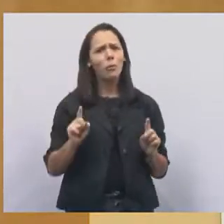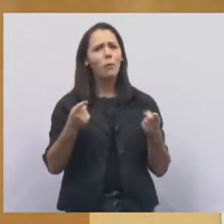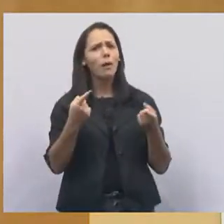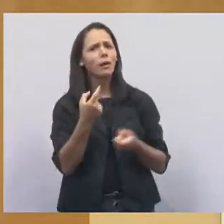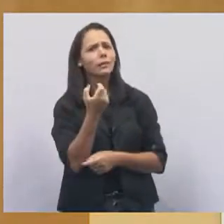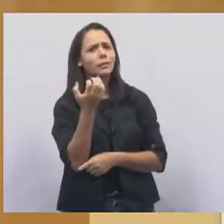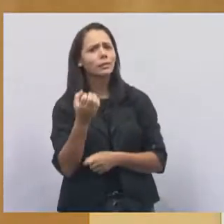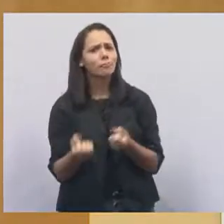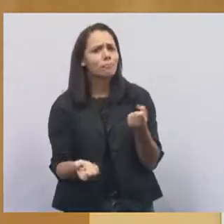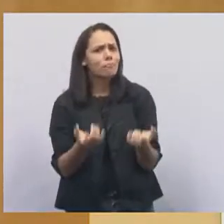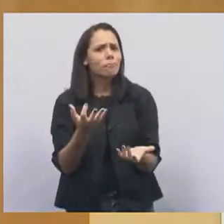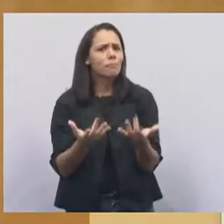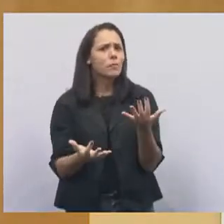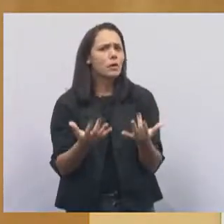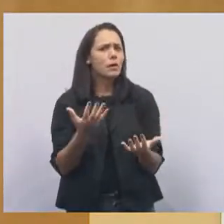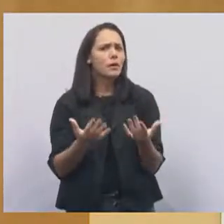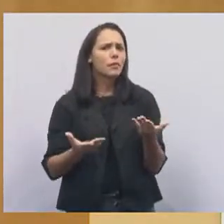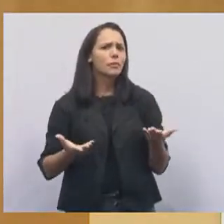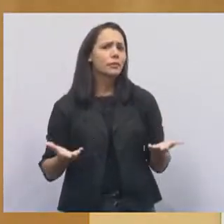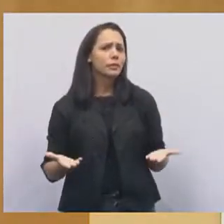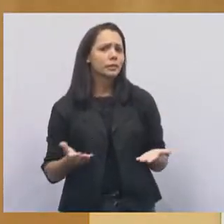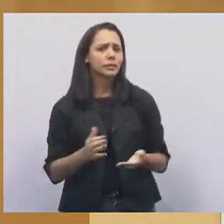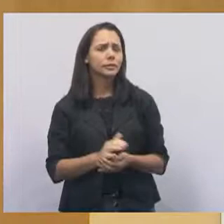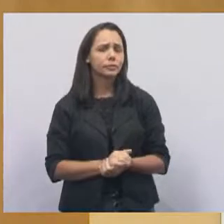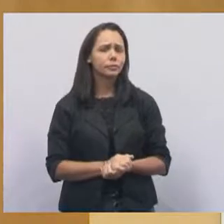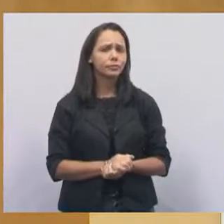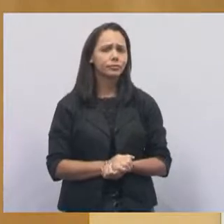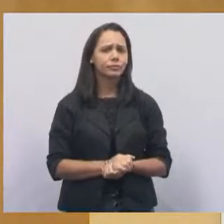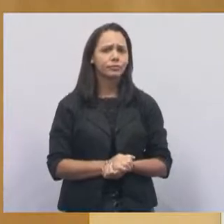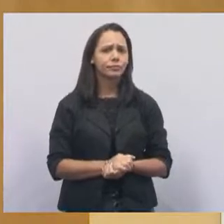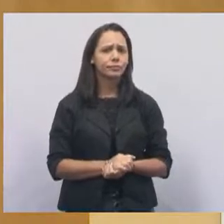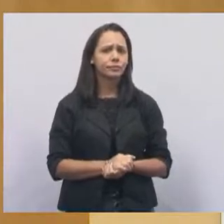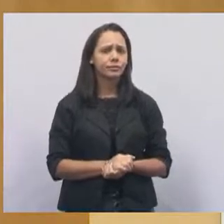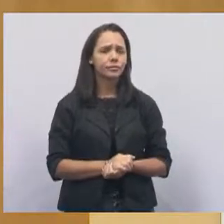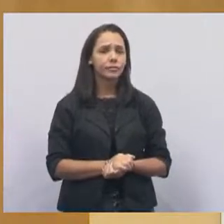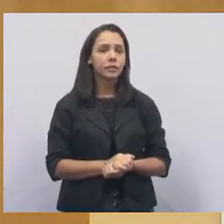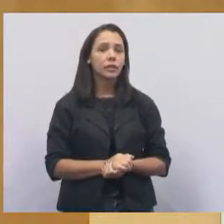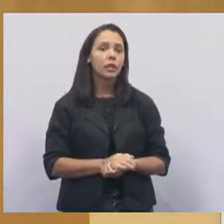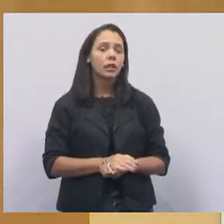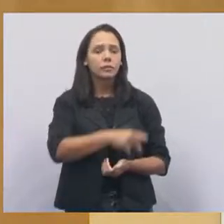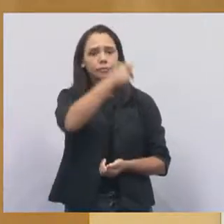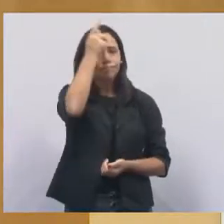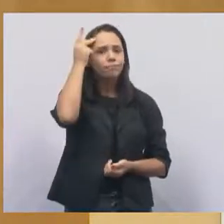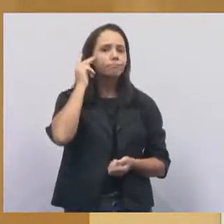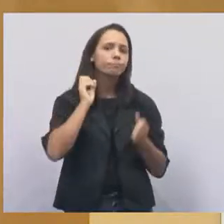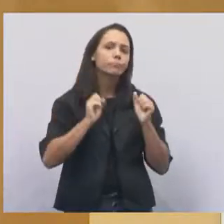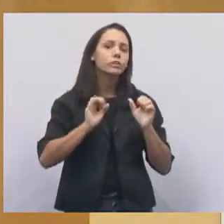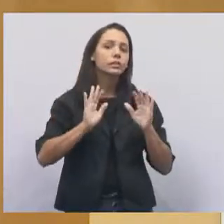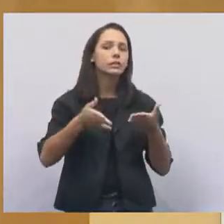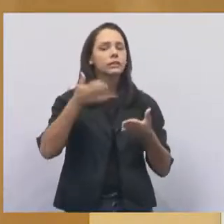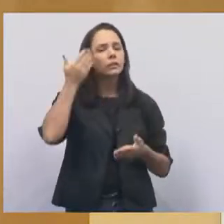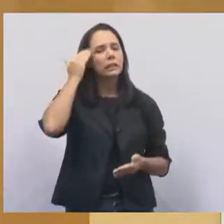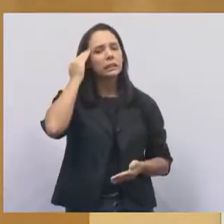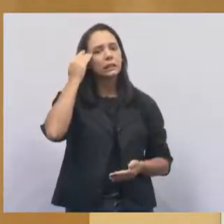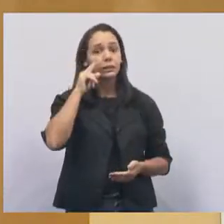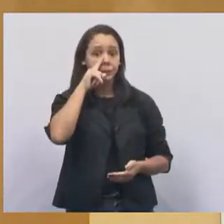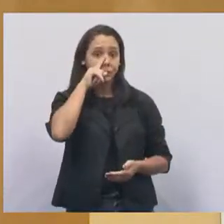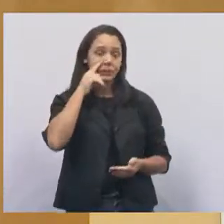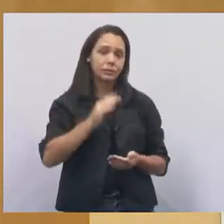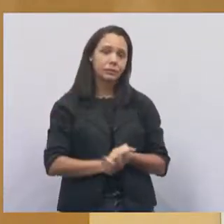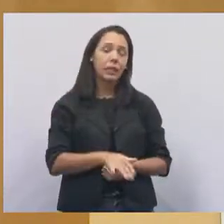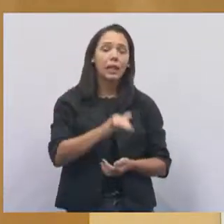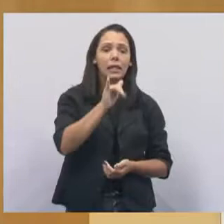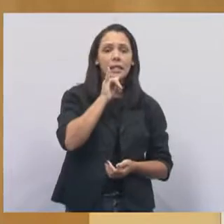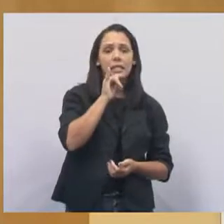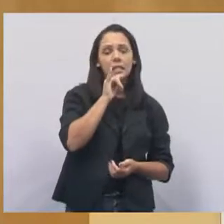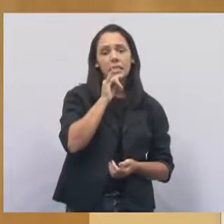pena que a gente tem que fazer conscientização contra tantas coisas que as pessoas já deveriam saber o perigo que é né então é conscientização contra abandono de animais